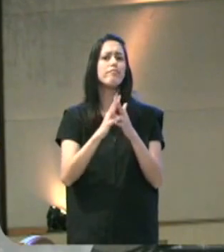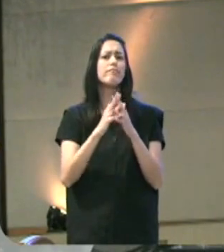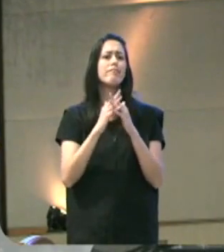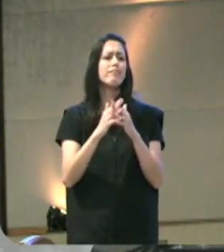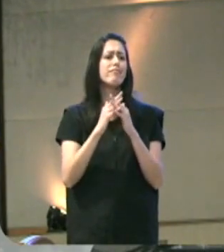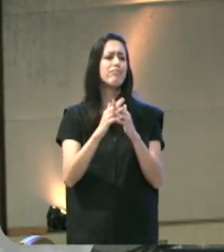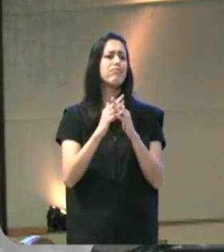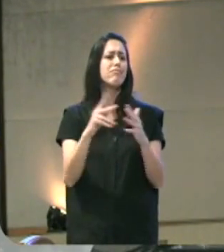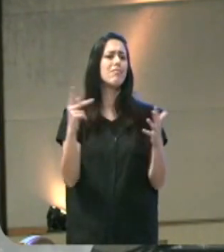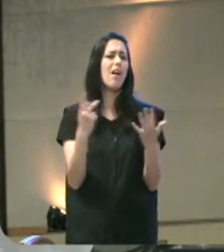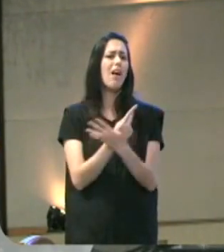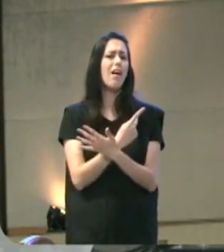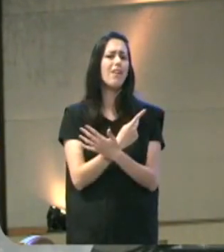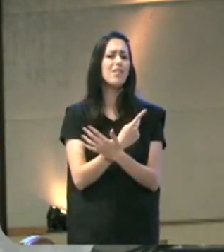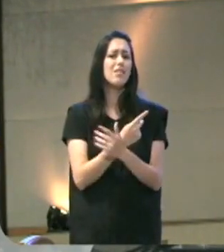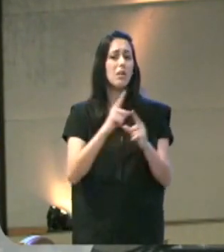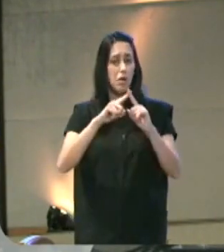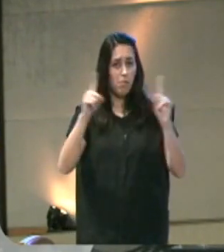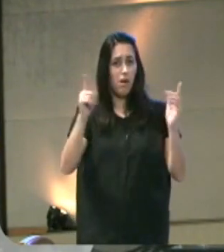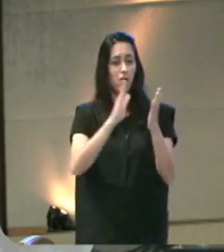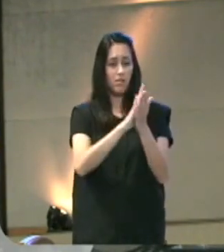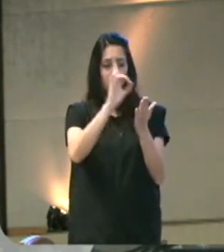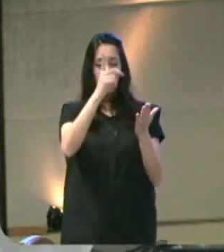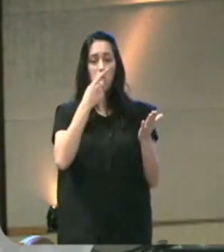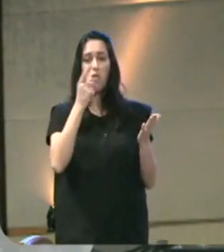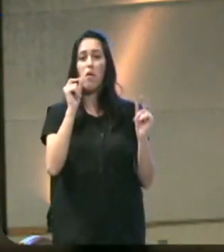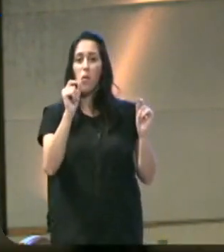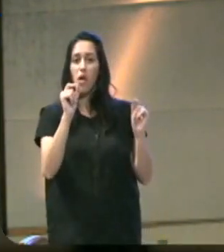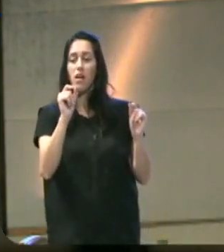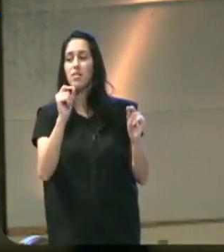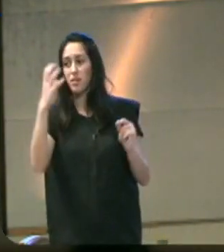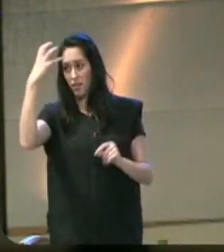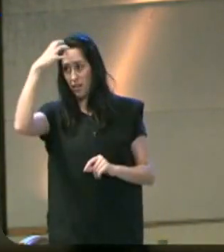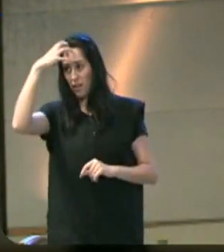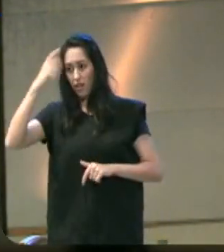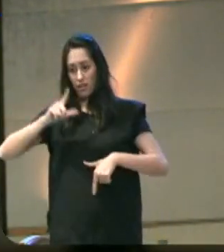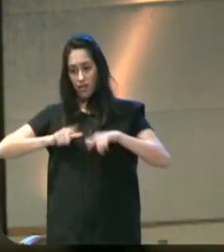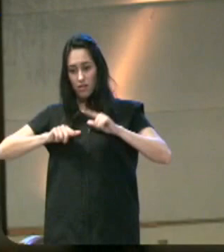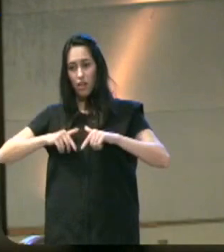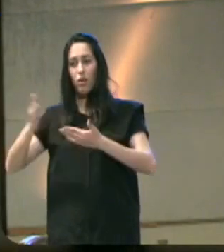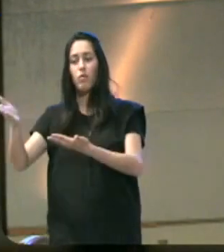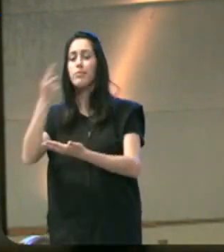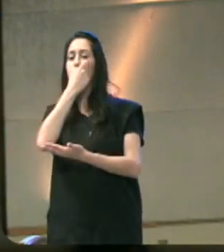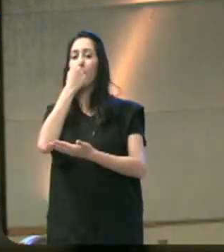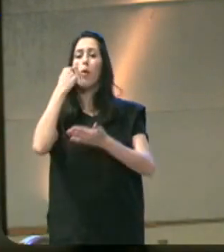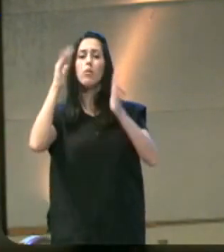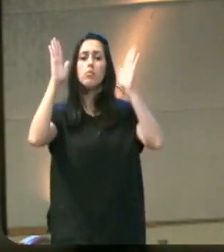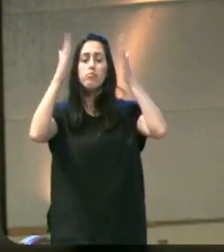revelar que os olhos do rei de Israel estavam fechados.